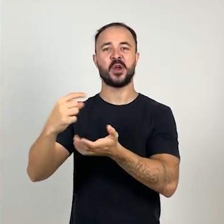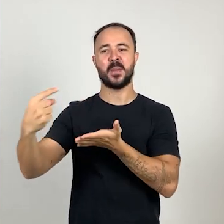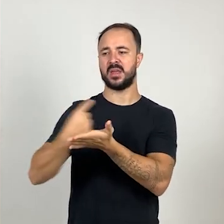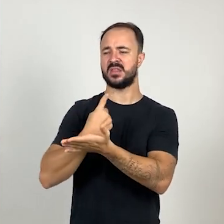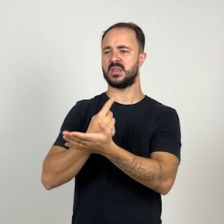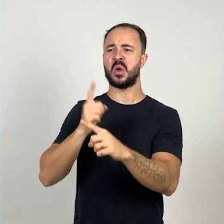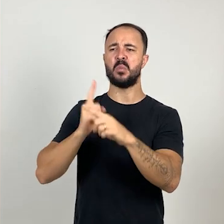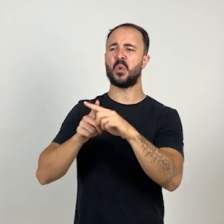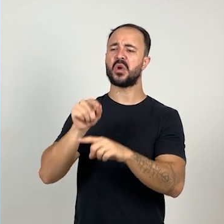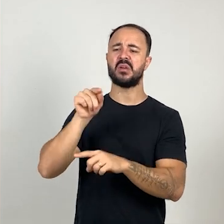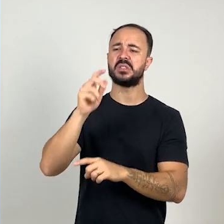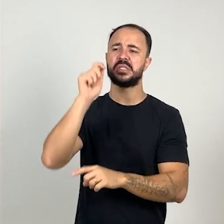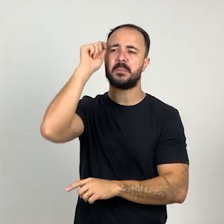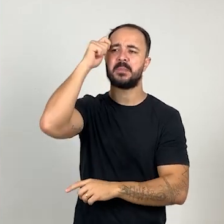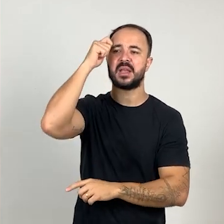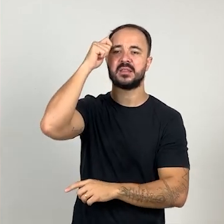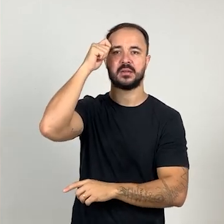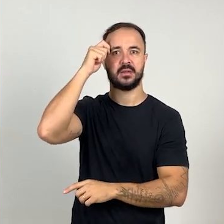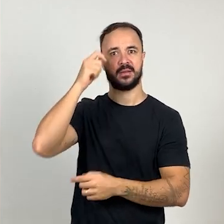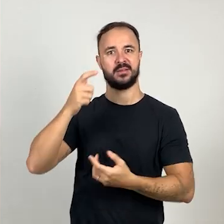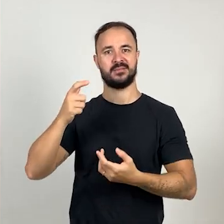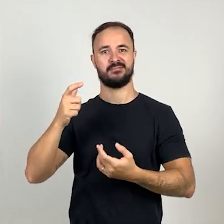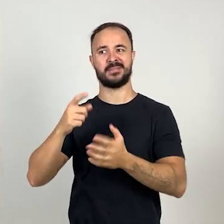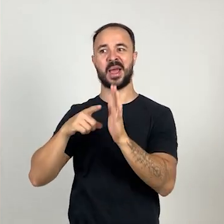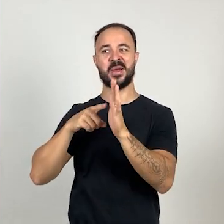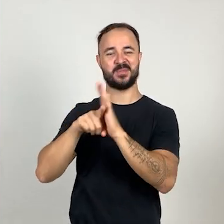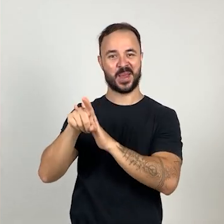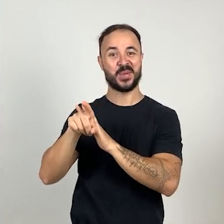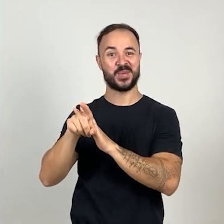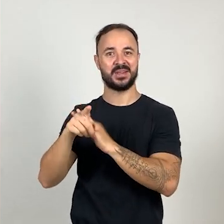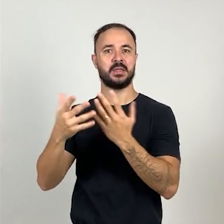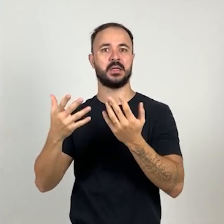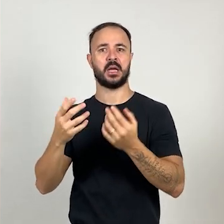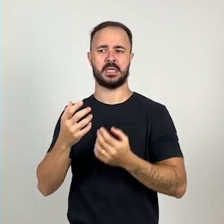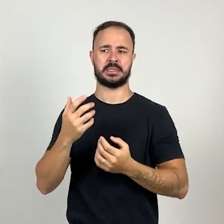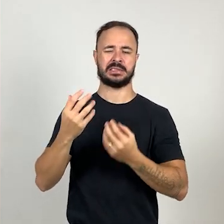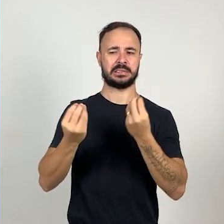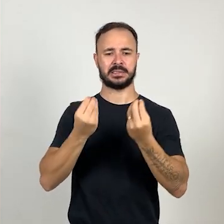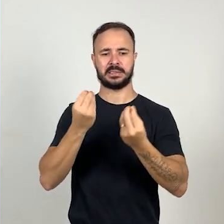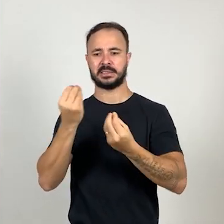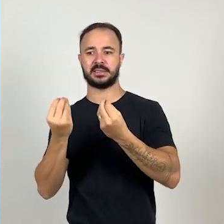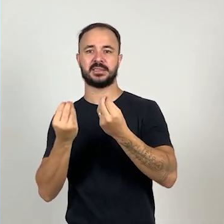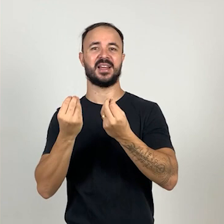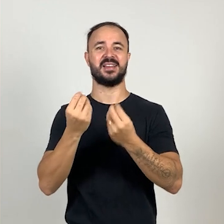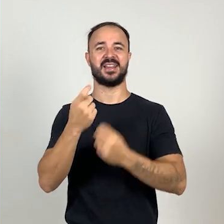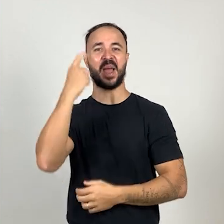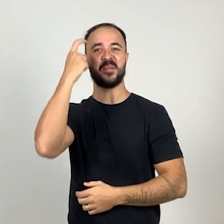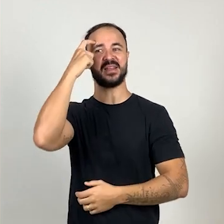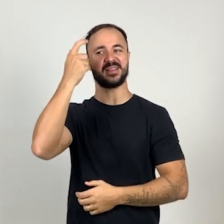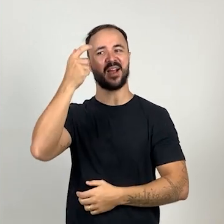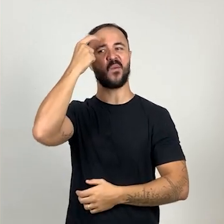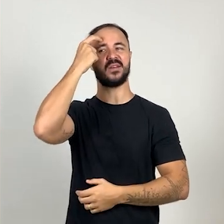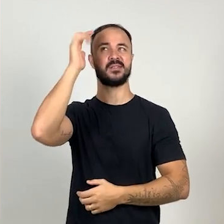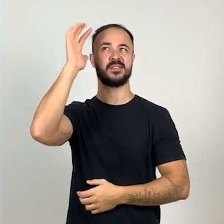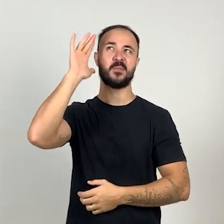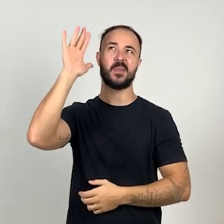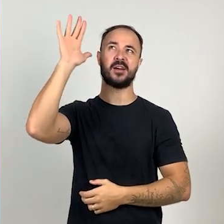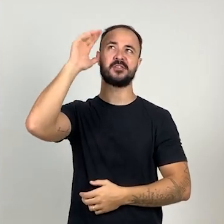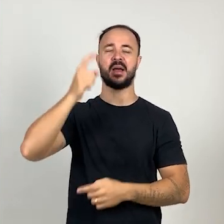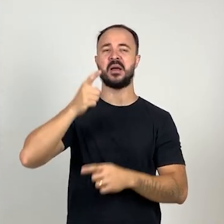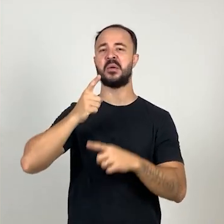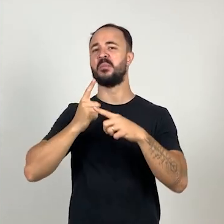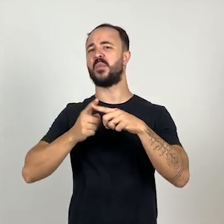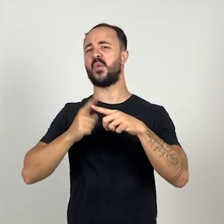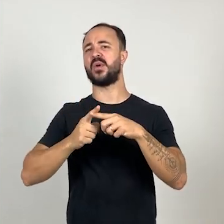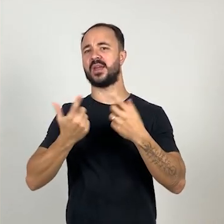pergunta, a narrativa explora temas de identidade, autodeclaração, diversidade e orgulho racial. Através